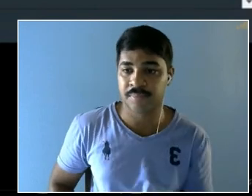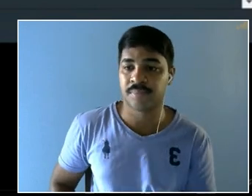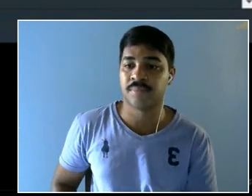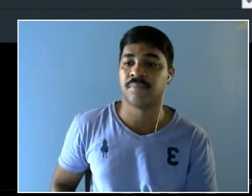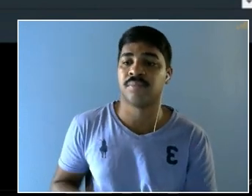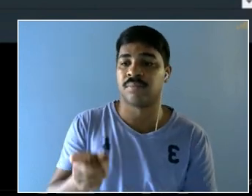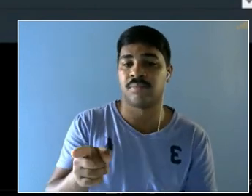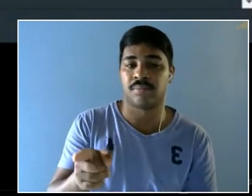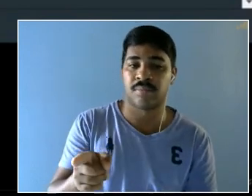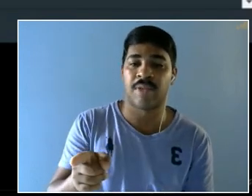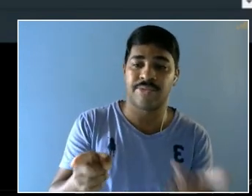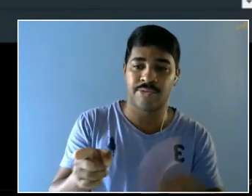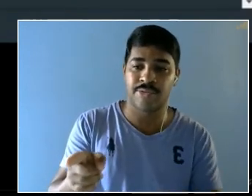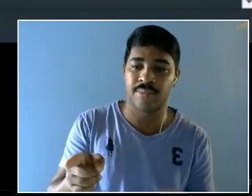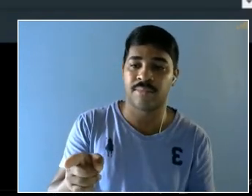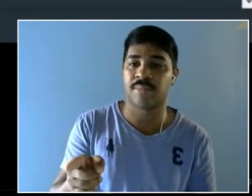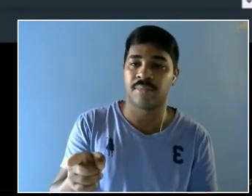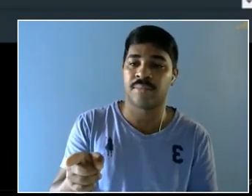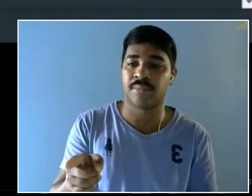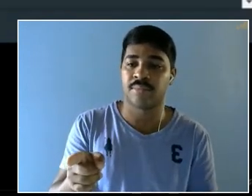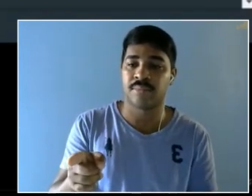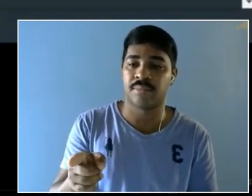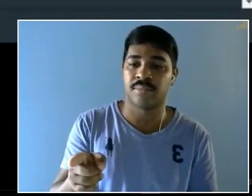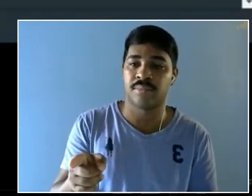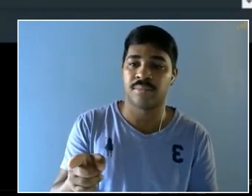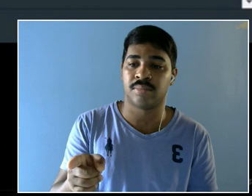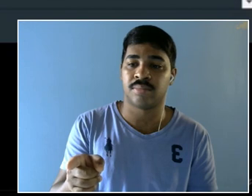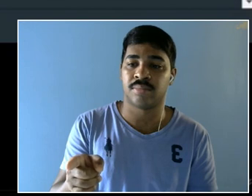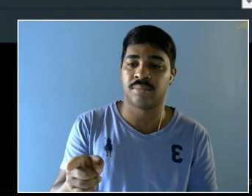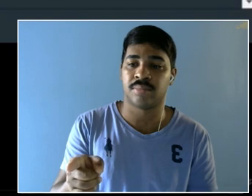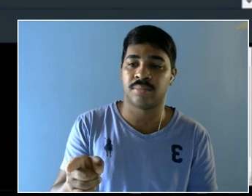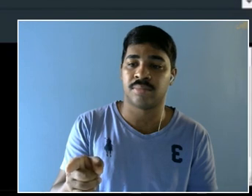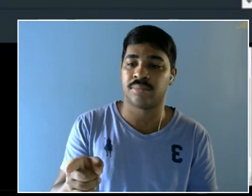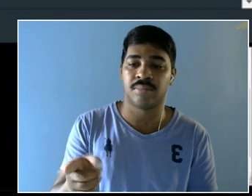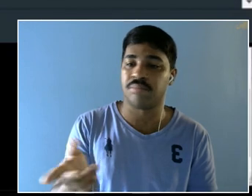3. Errado. Ah, errado. Vamos adivinhar a senha aqui.